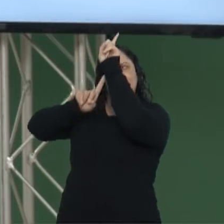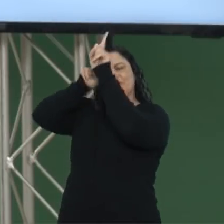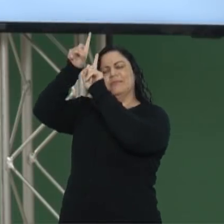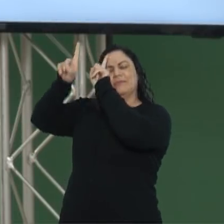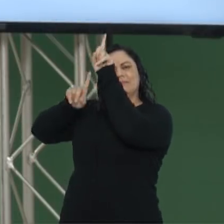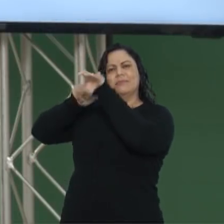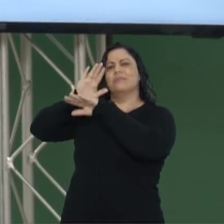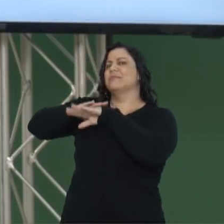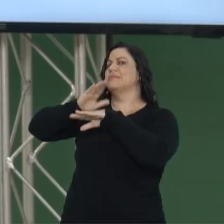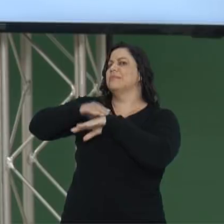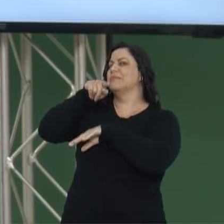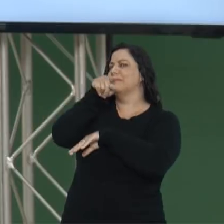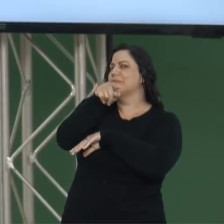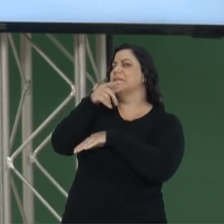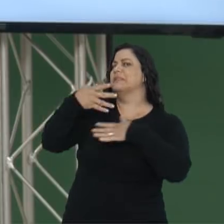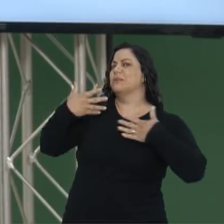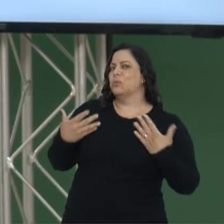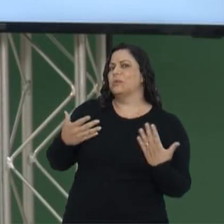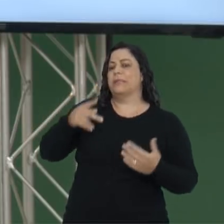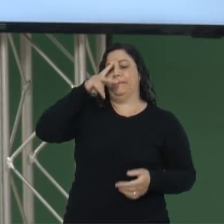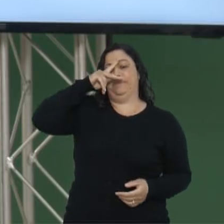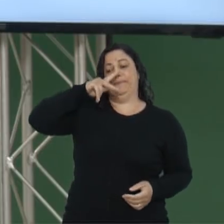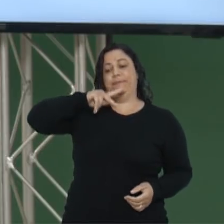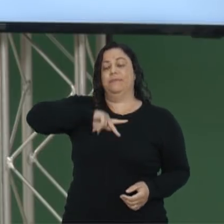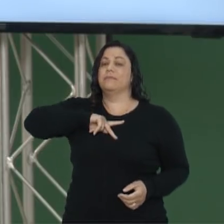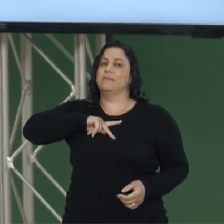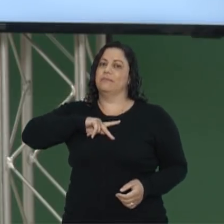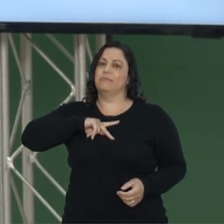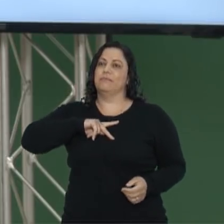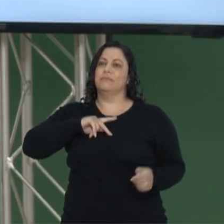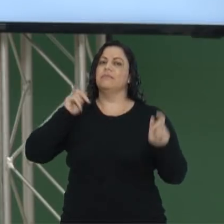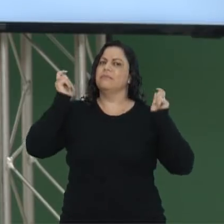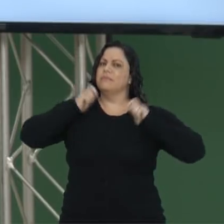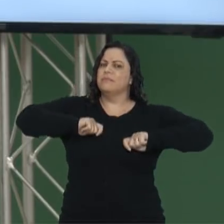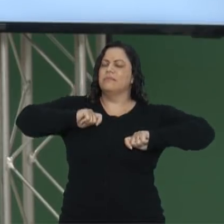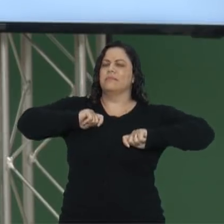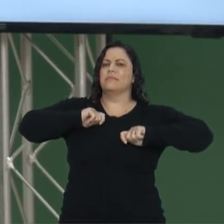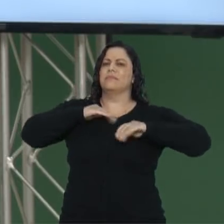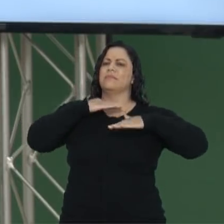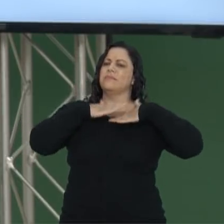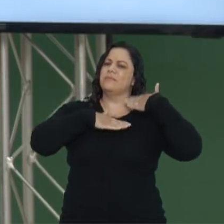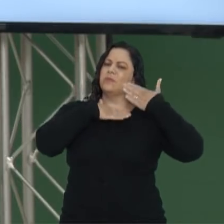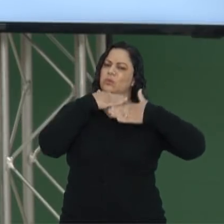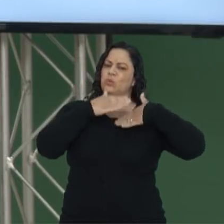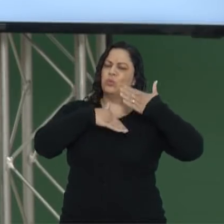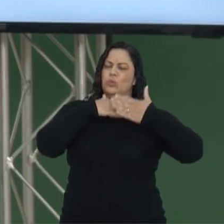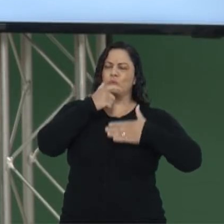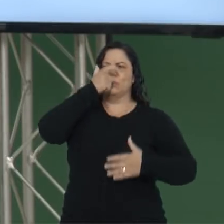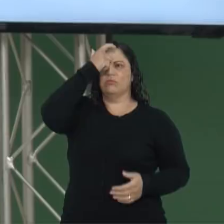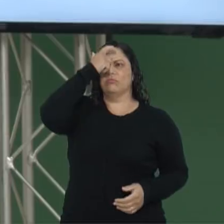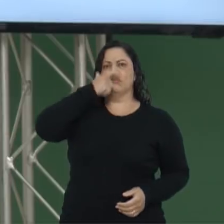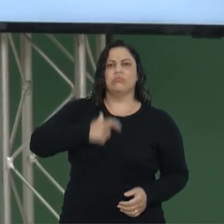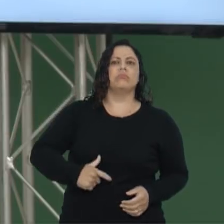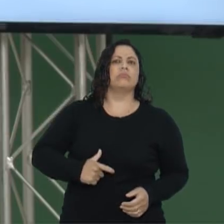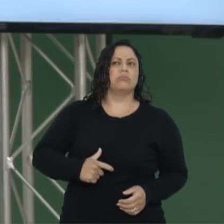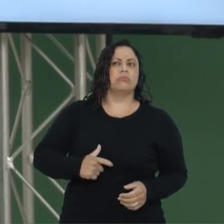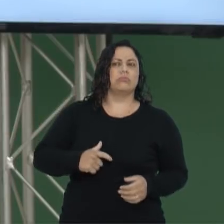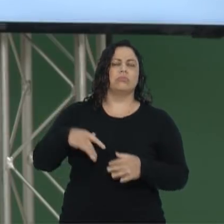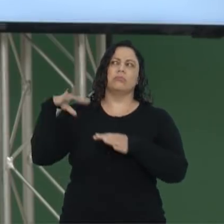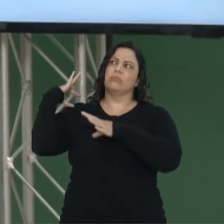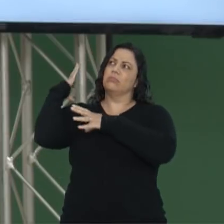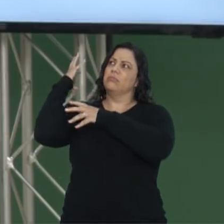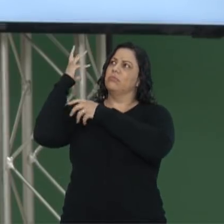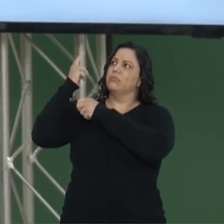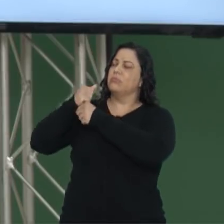pessoal, mas também está relacionado à sua construção enquanto pessoa, né? Ao longo da sua história,